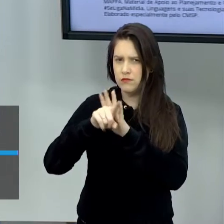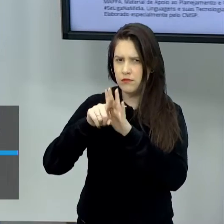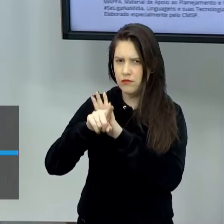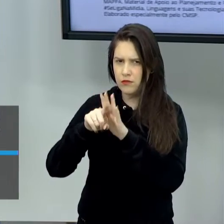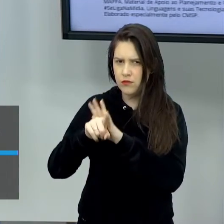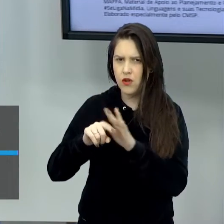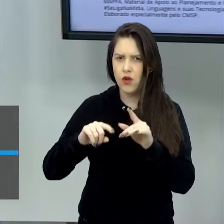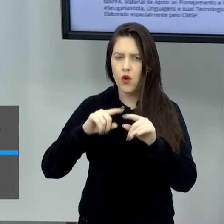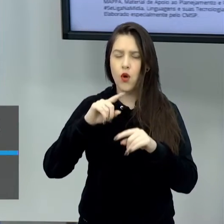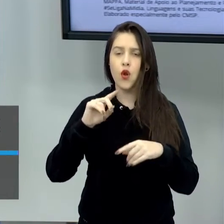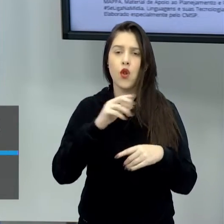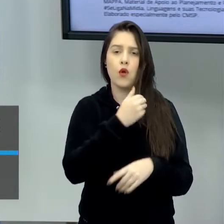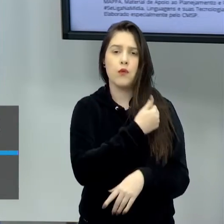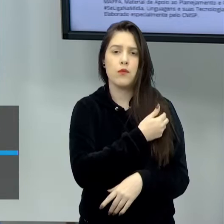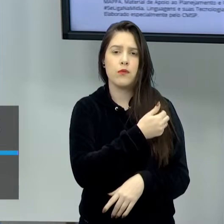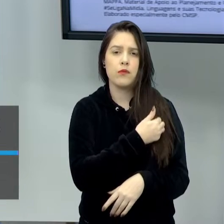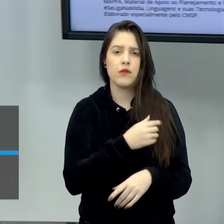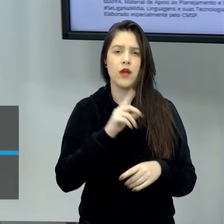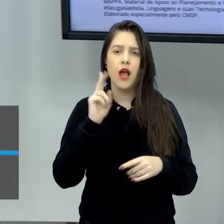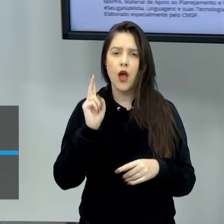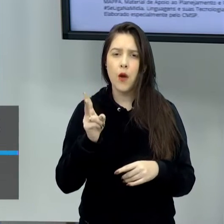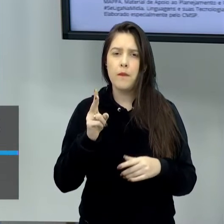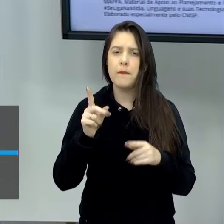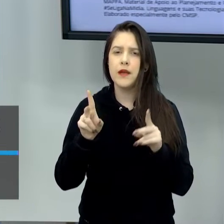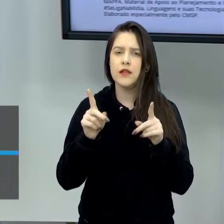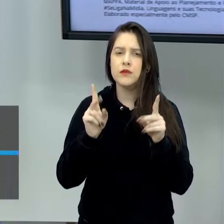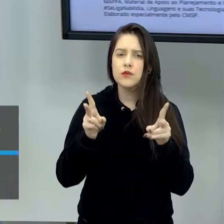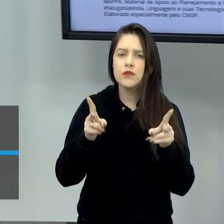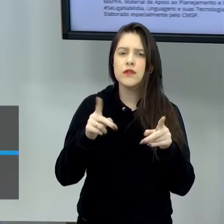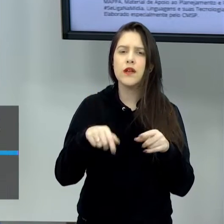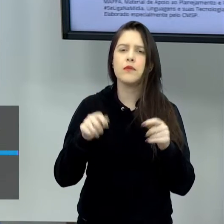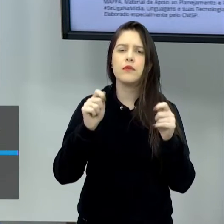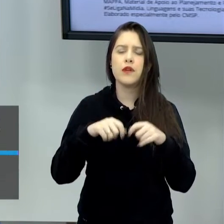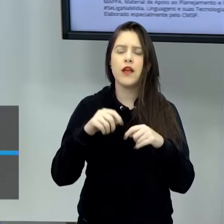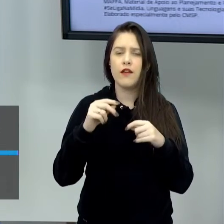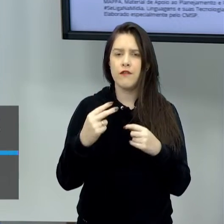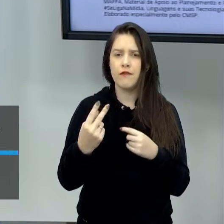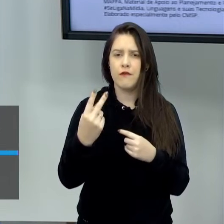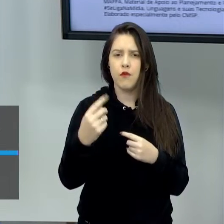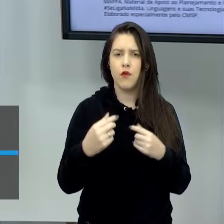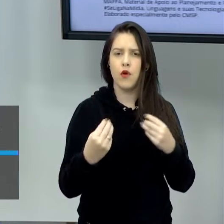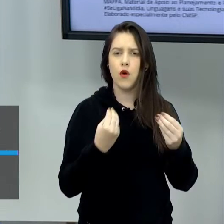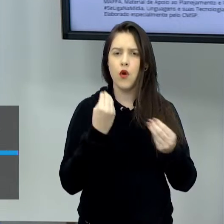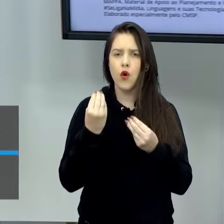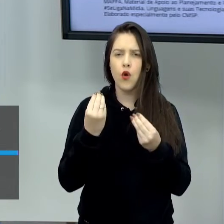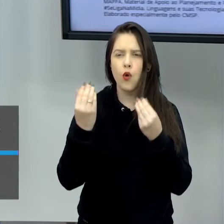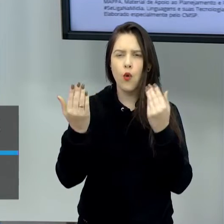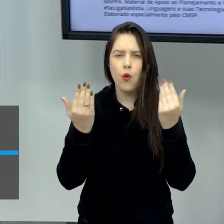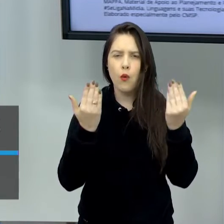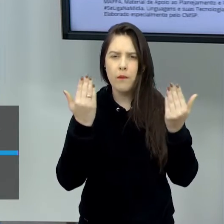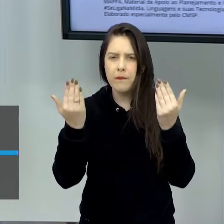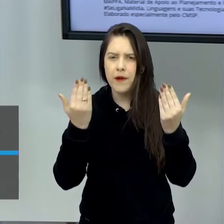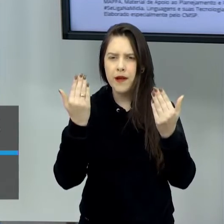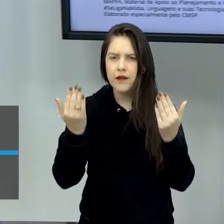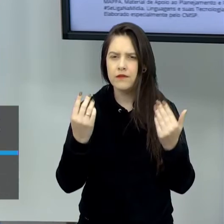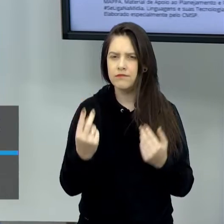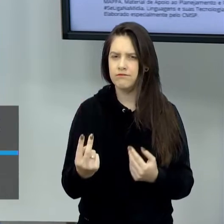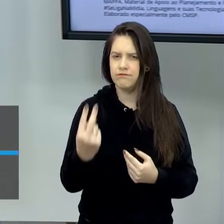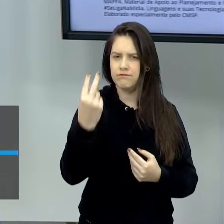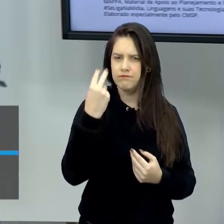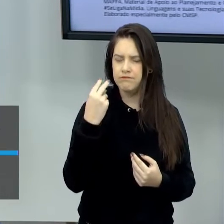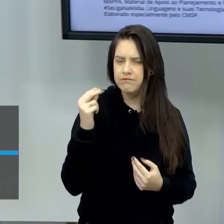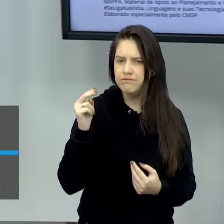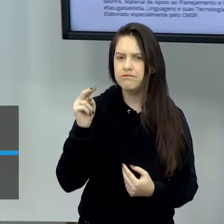de preconceito e, ao mesmo tempo, esse grupo já vai ter ali como combate a essa